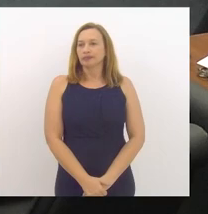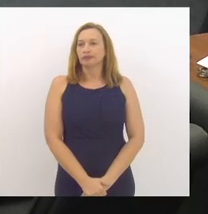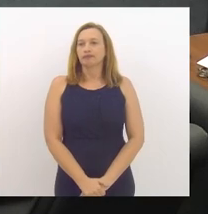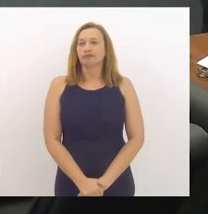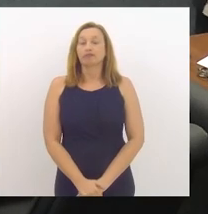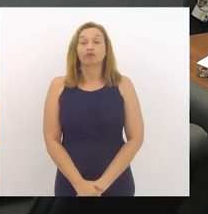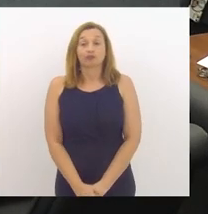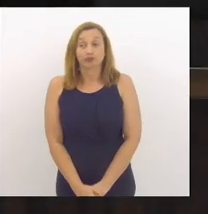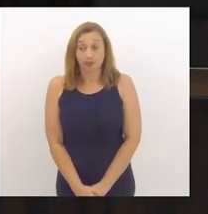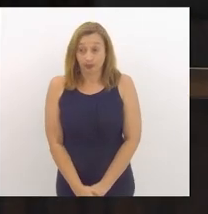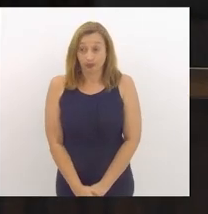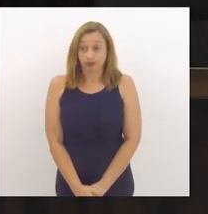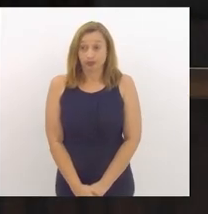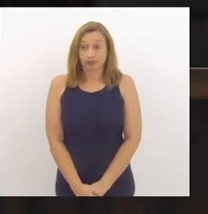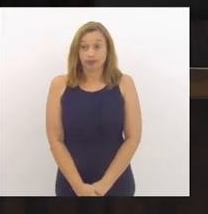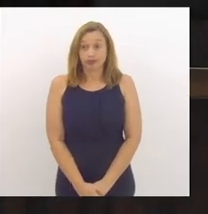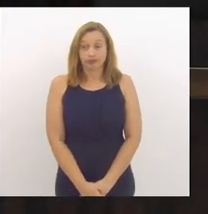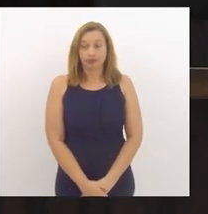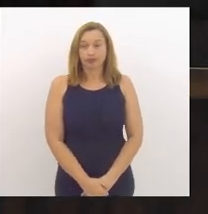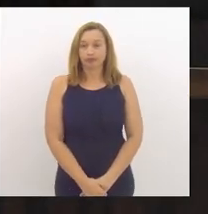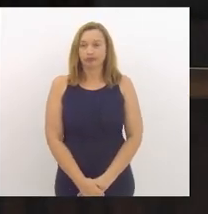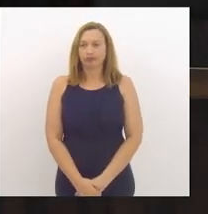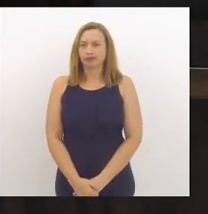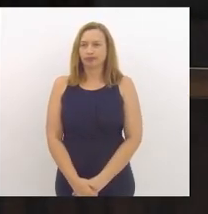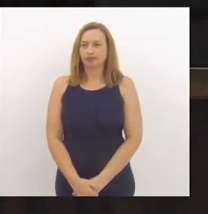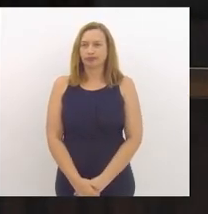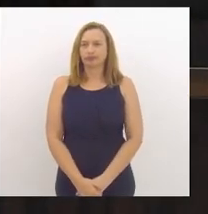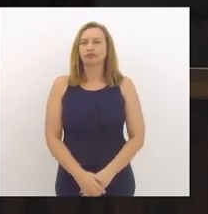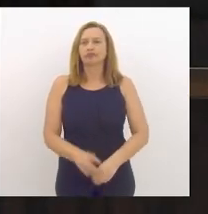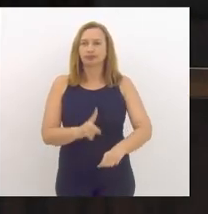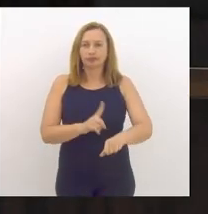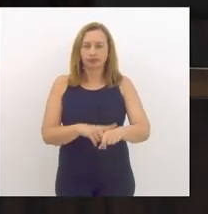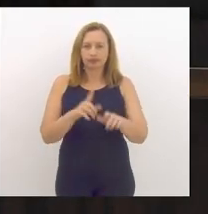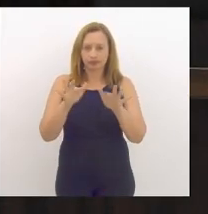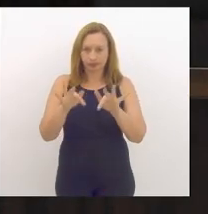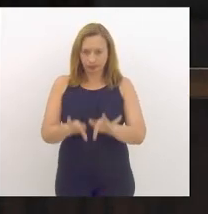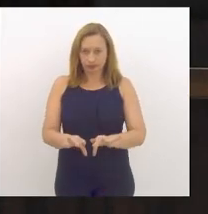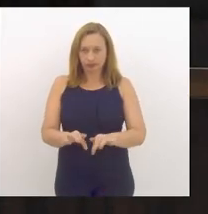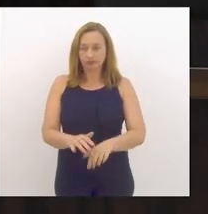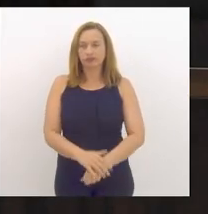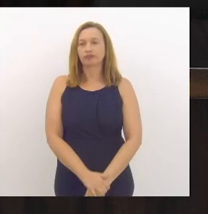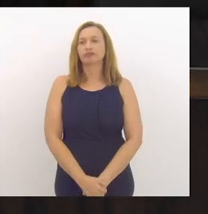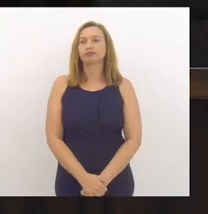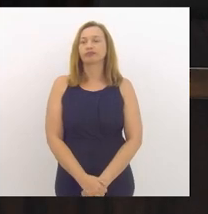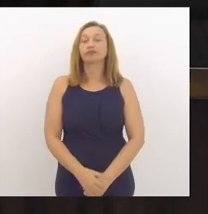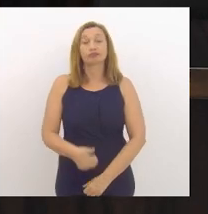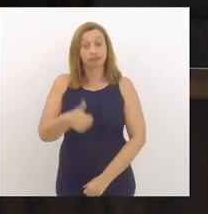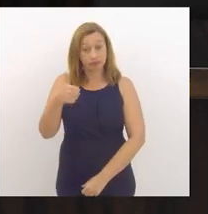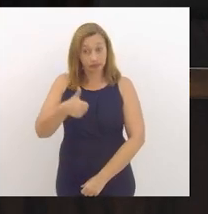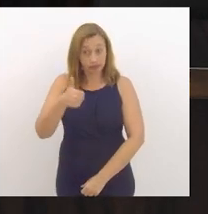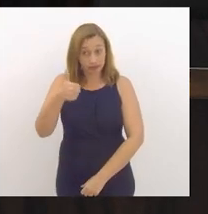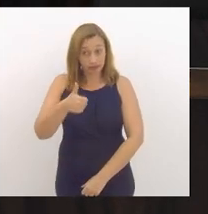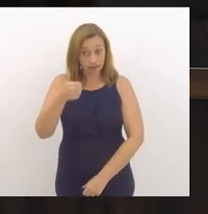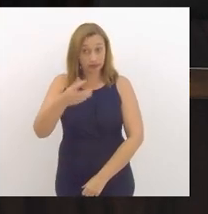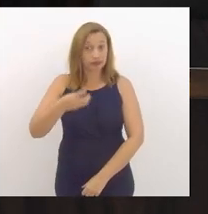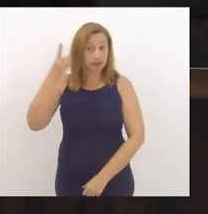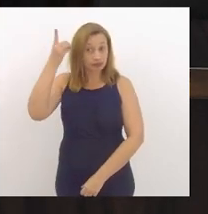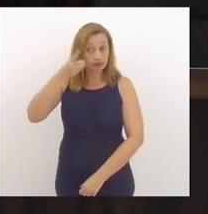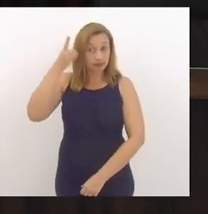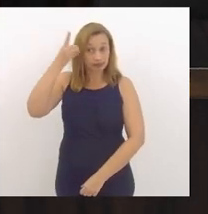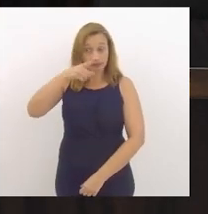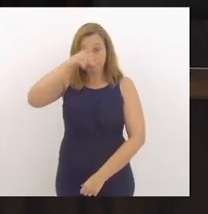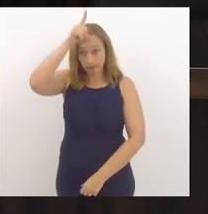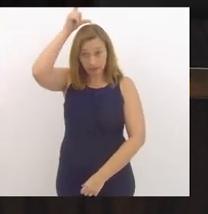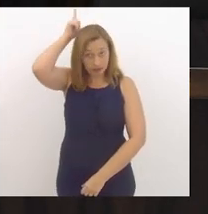Não havendo mais oradores, passa-se ao expediente final. Primeiro orador inscrito é o nobre deputado